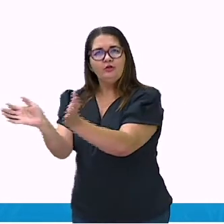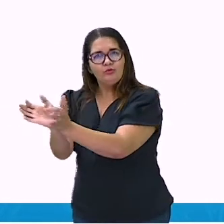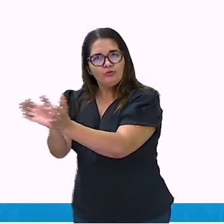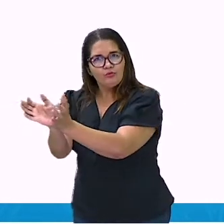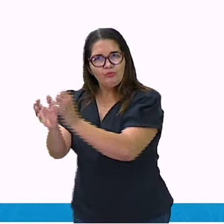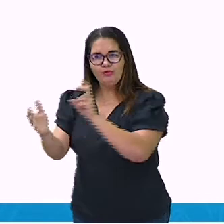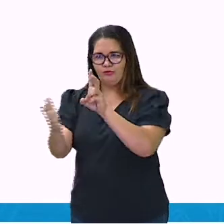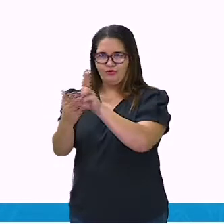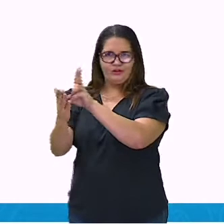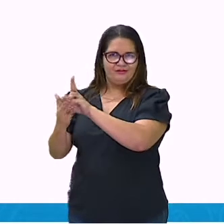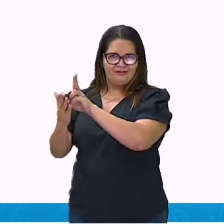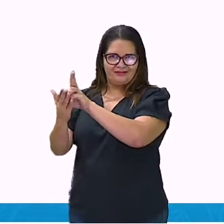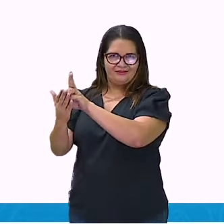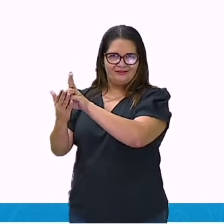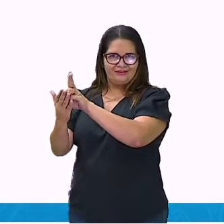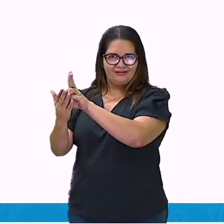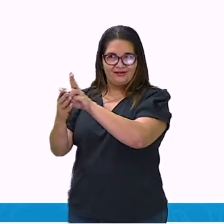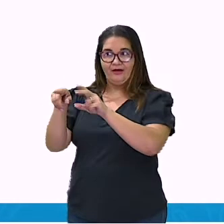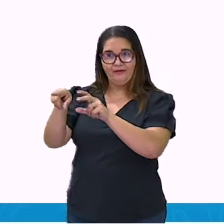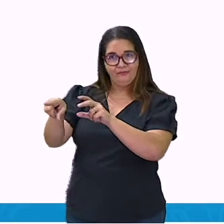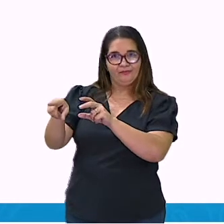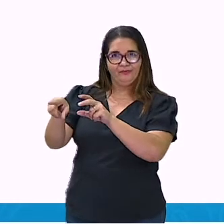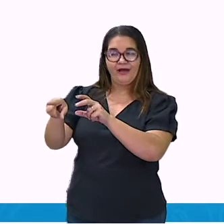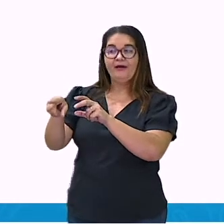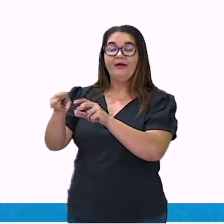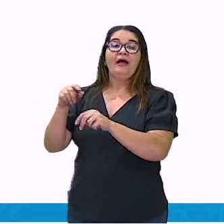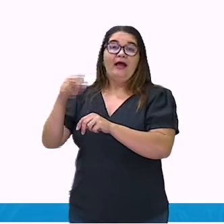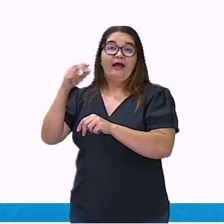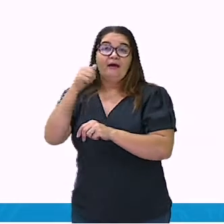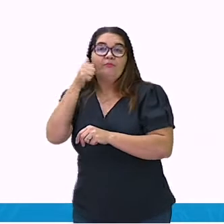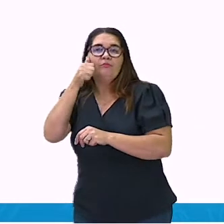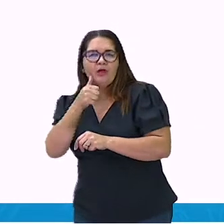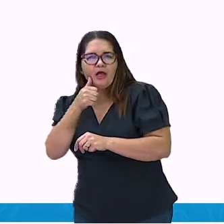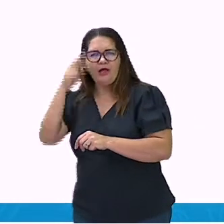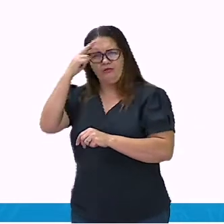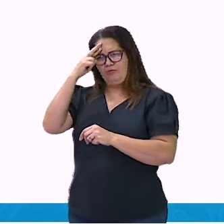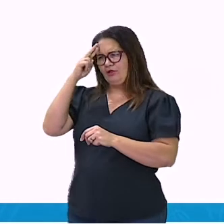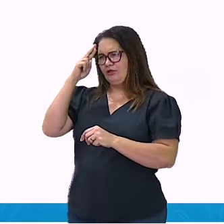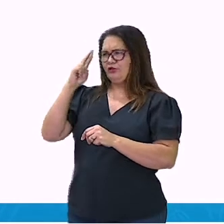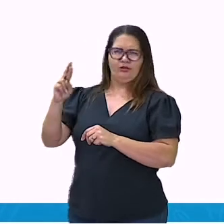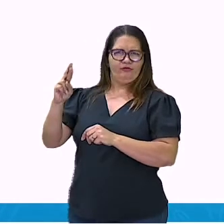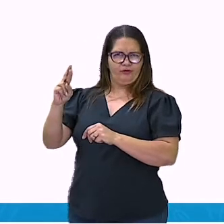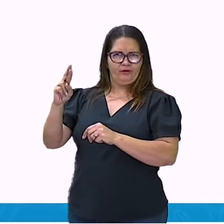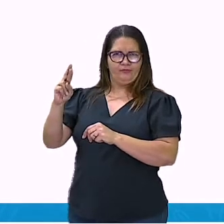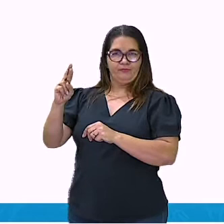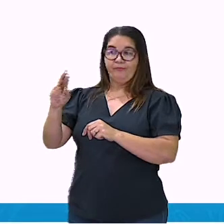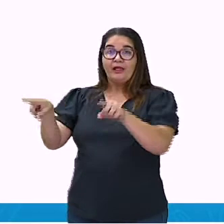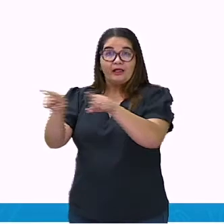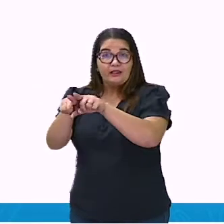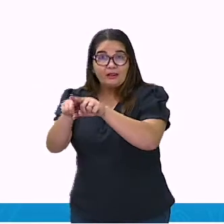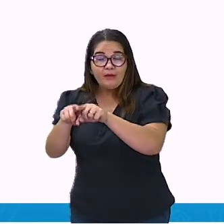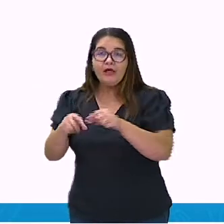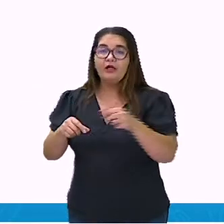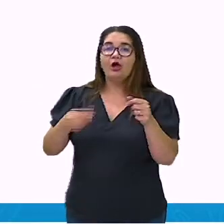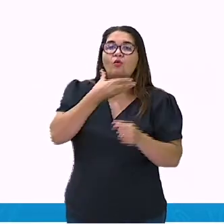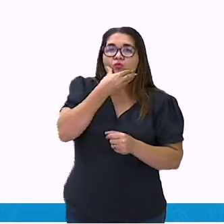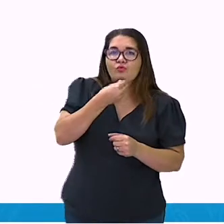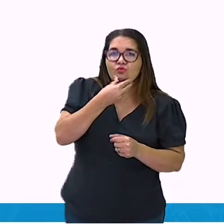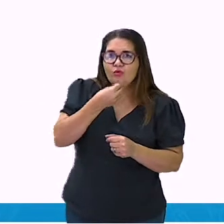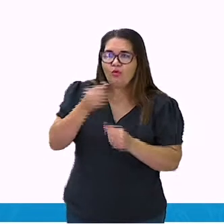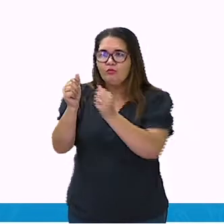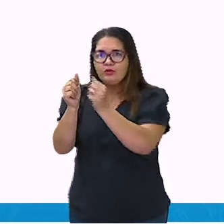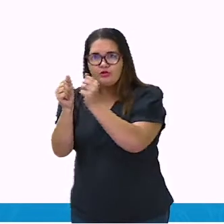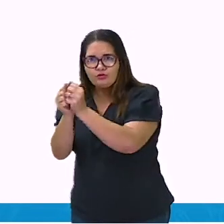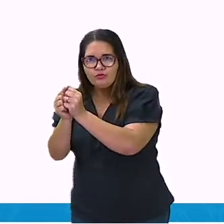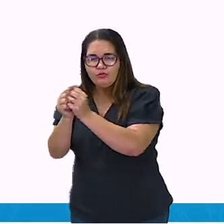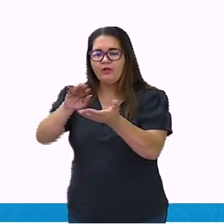exteriores ficam a cargo de um homem. Então, divide os poderes. Então,